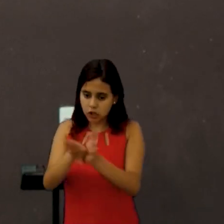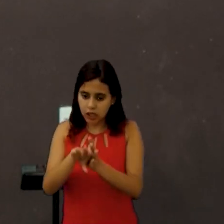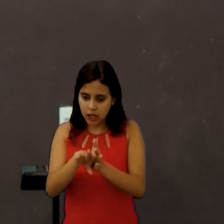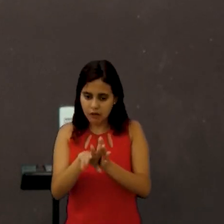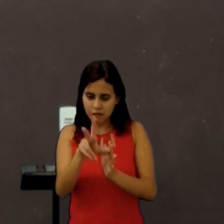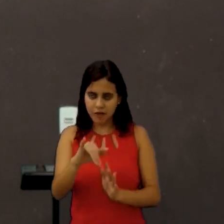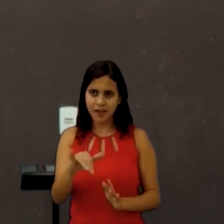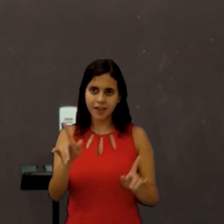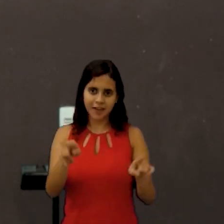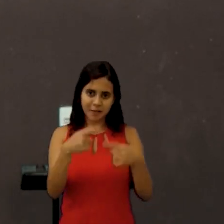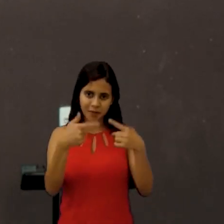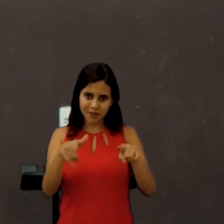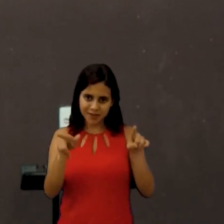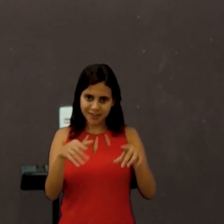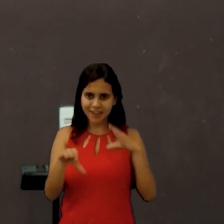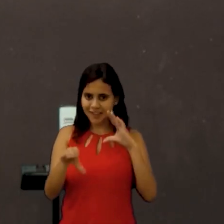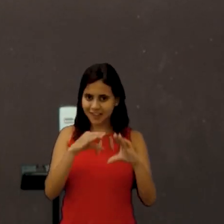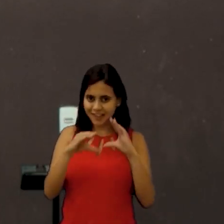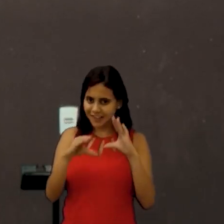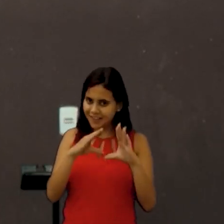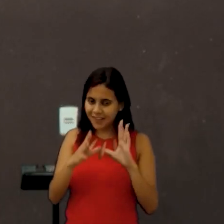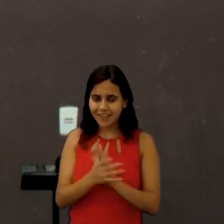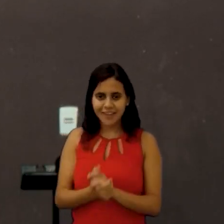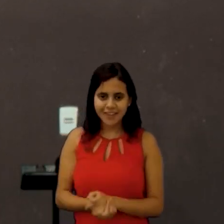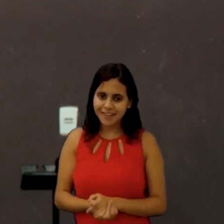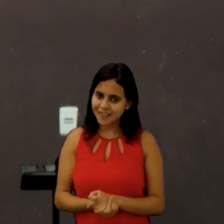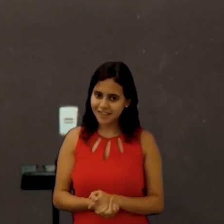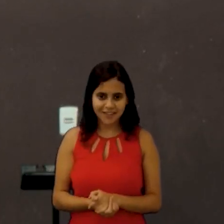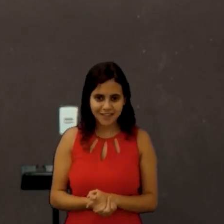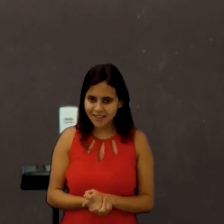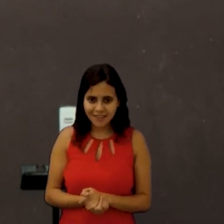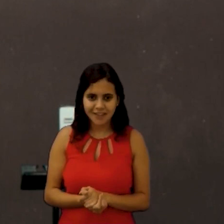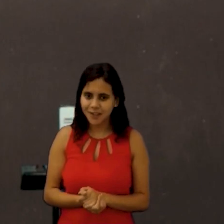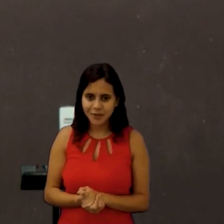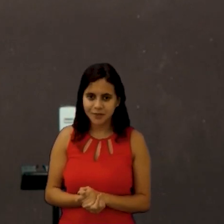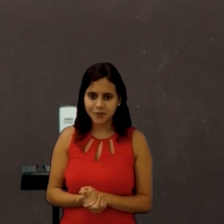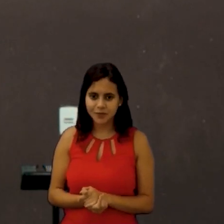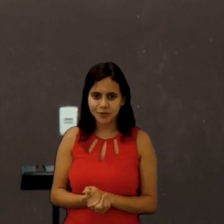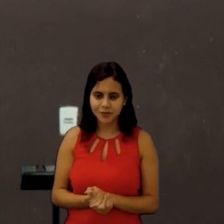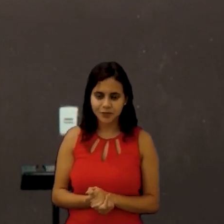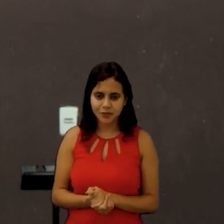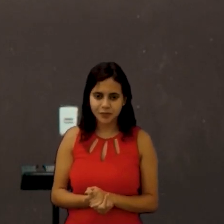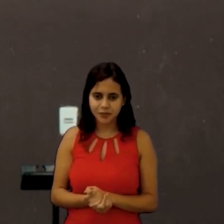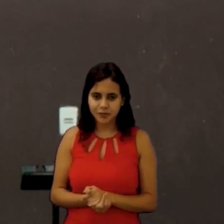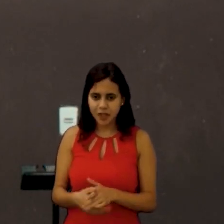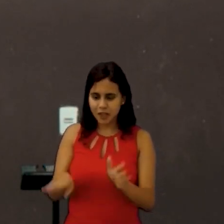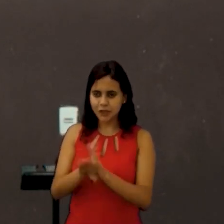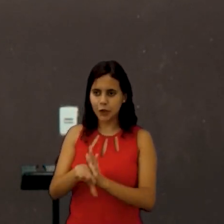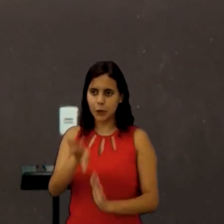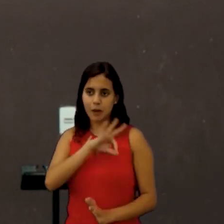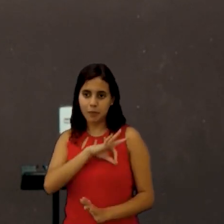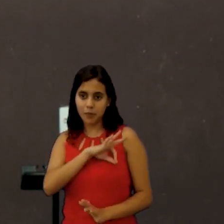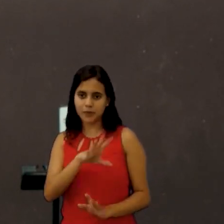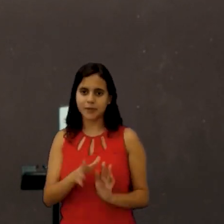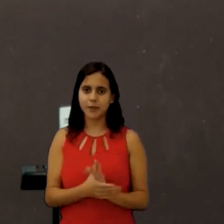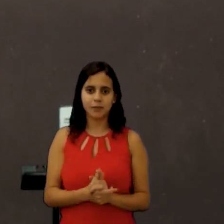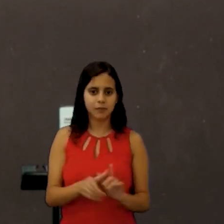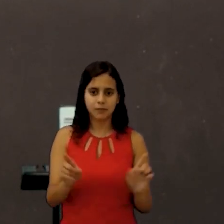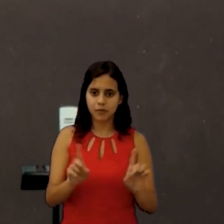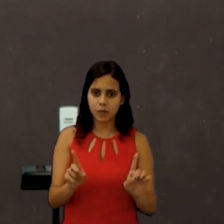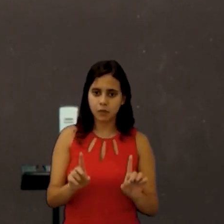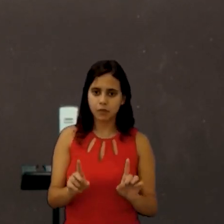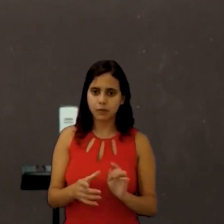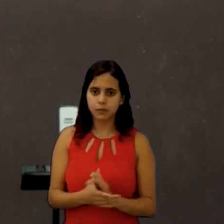som. Quero aqui uma mensagem de amor e paz para vocês. Chegou o carro da polícia. Não é assim que funciona, meu